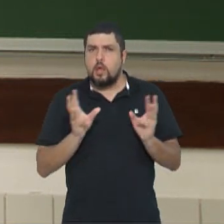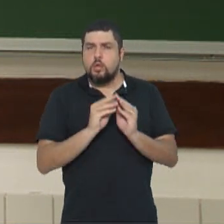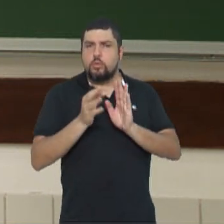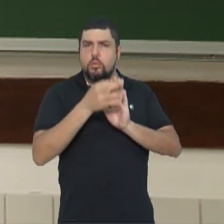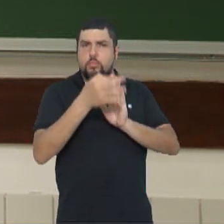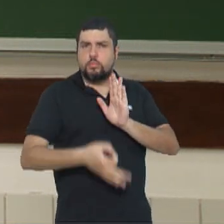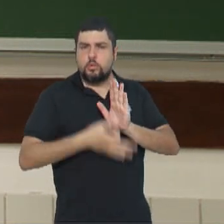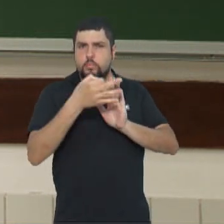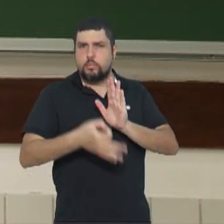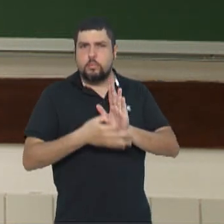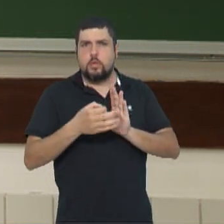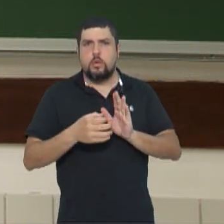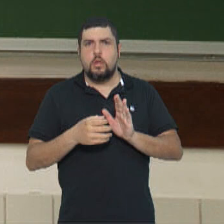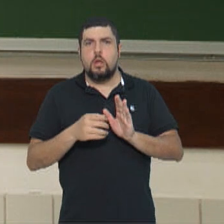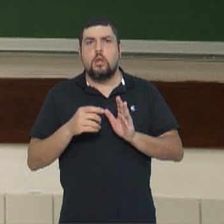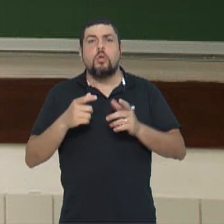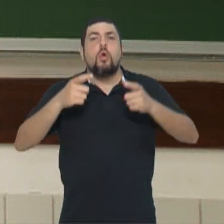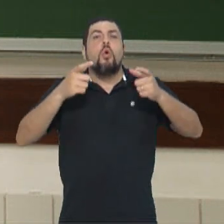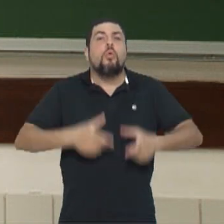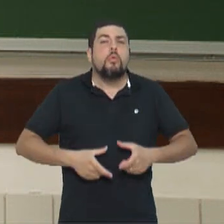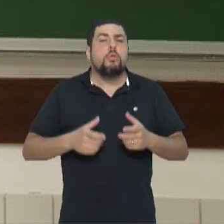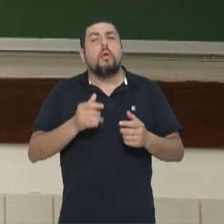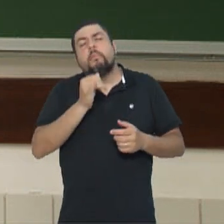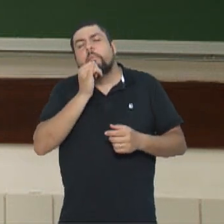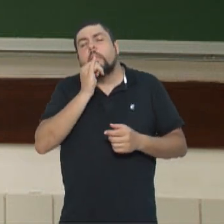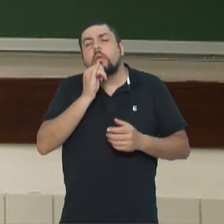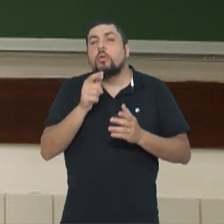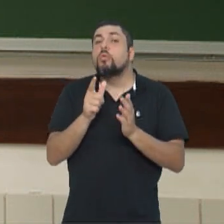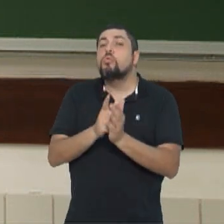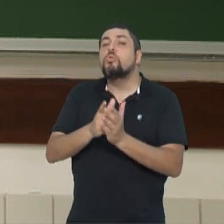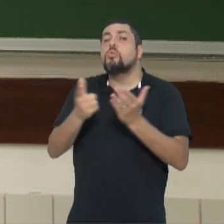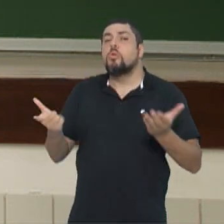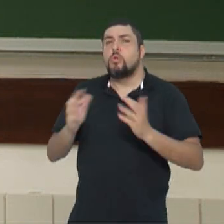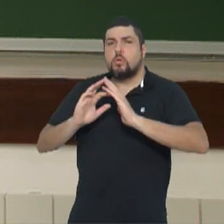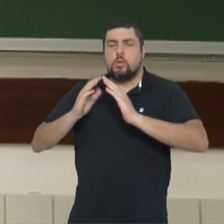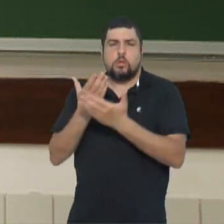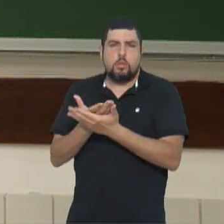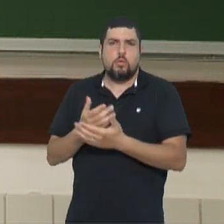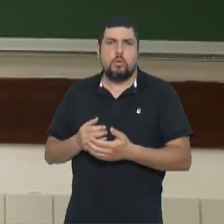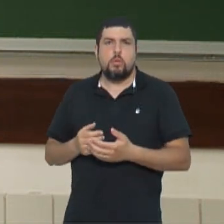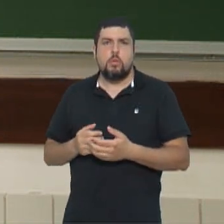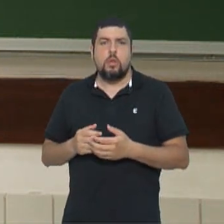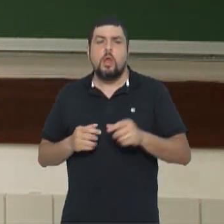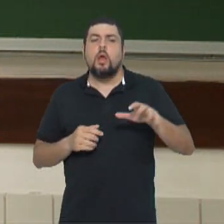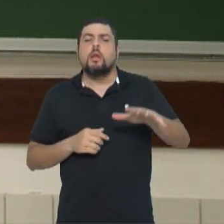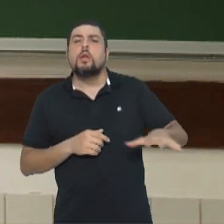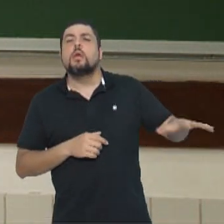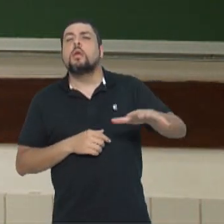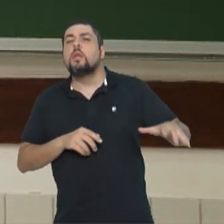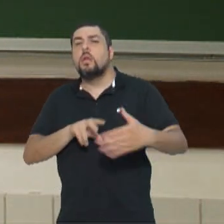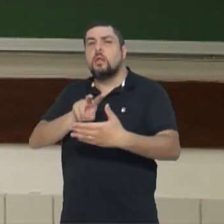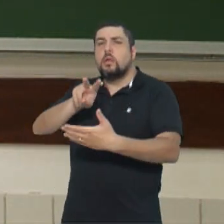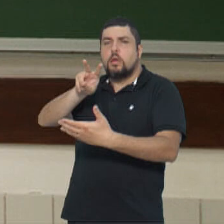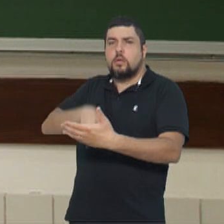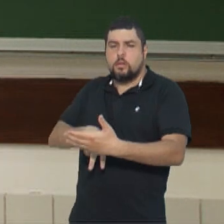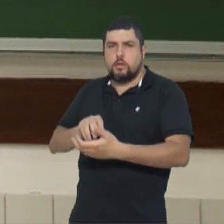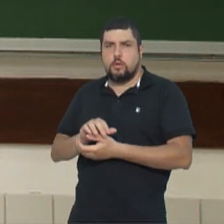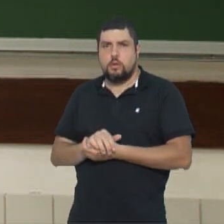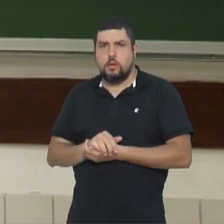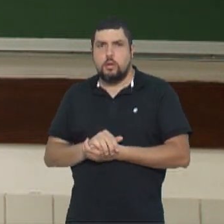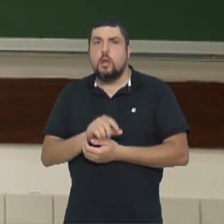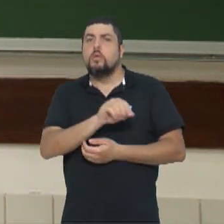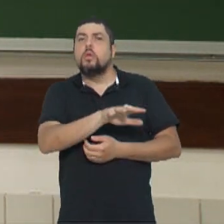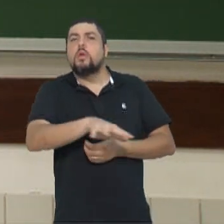ser publicada no jornal da escola, no blog da escola. Então veja, quem é que vai ler? Então você precisa saber qual é o público leitor. É